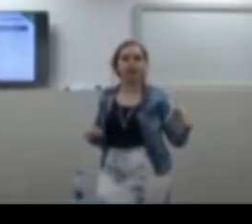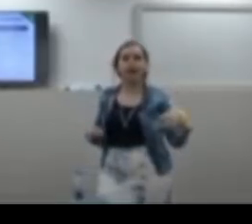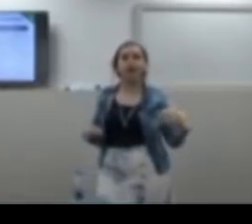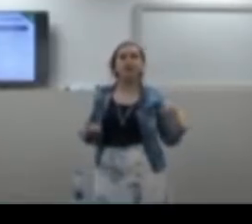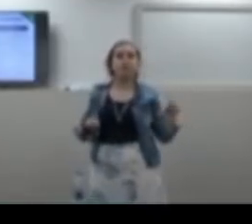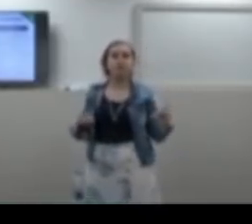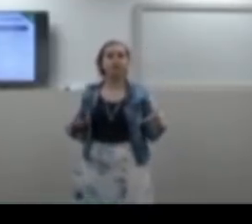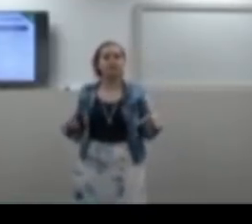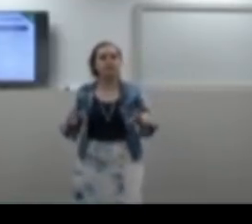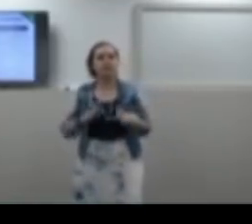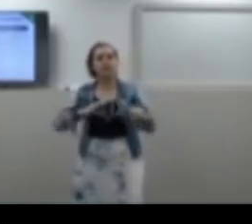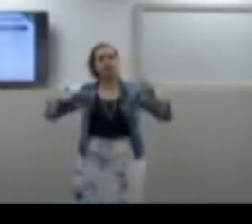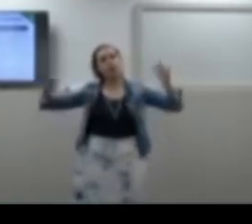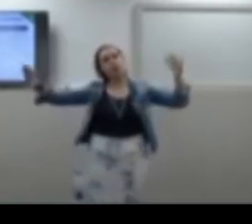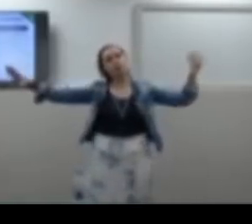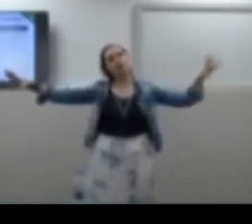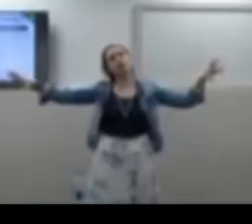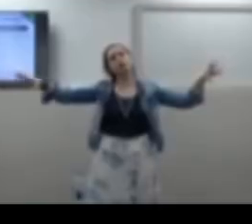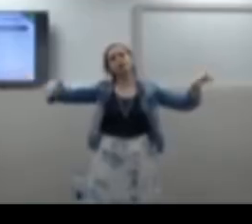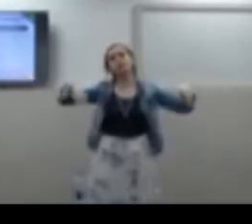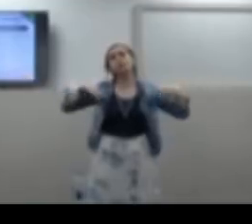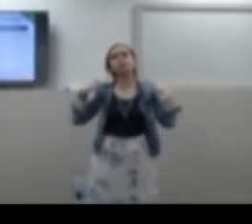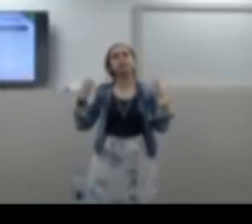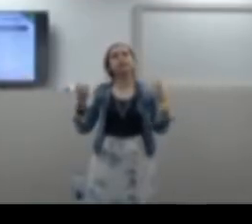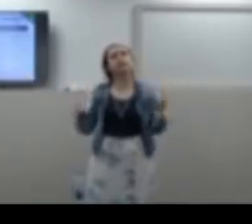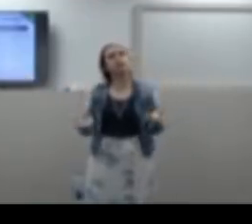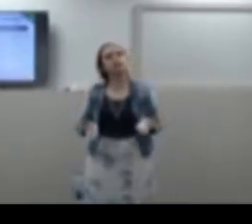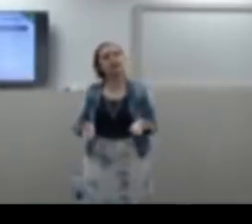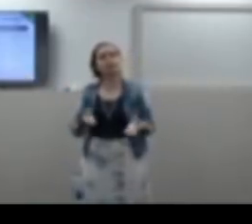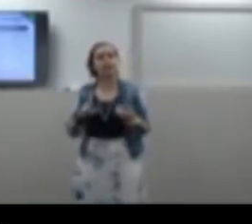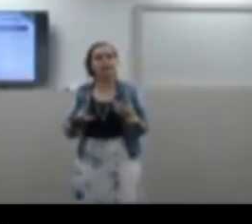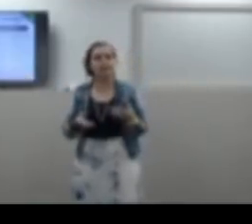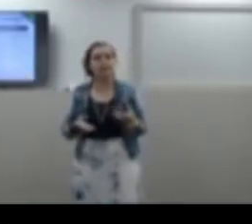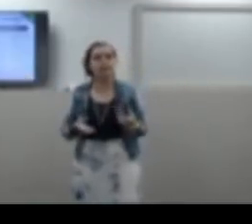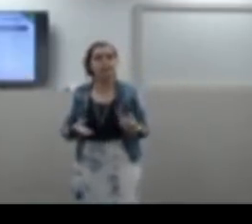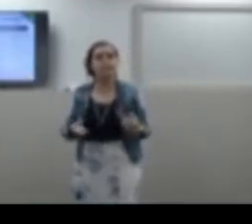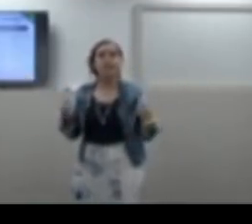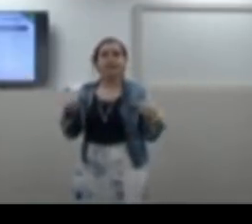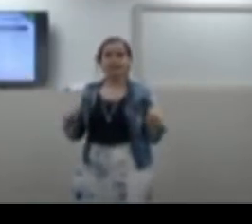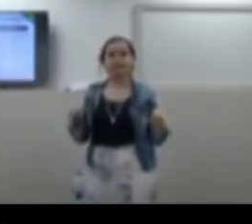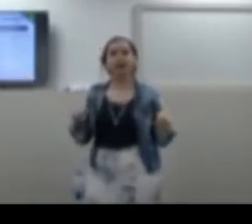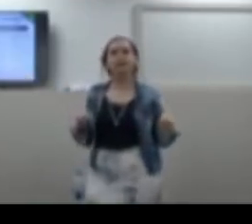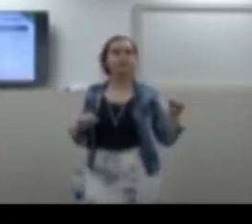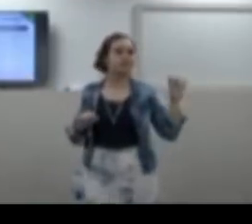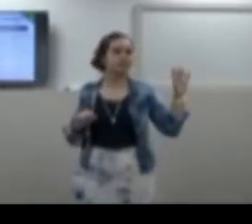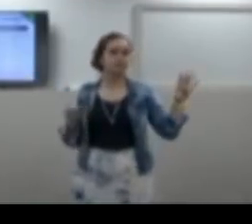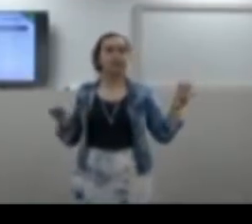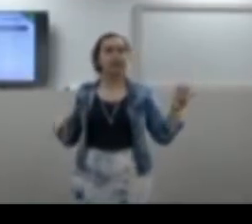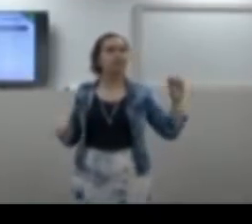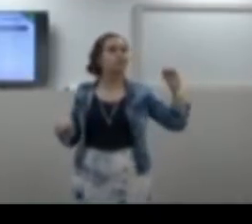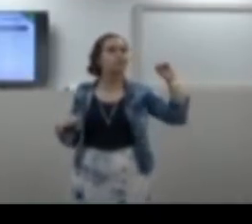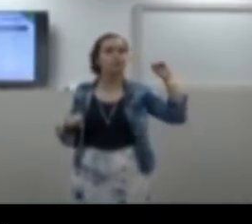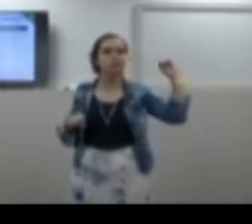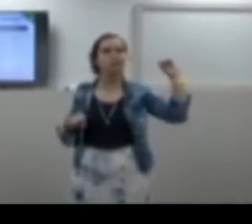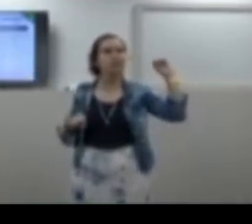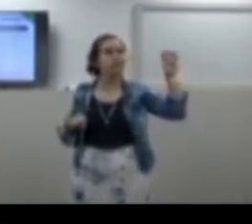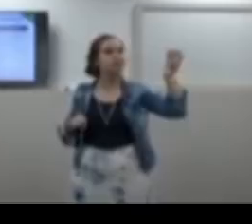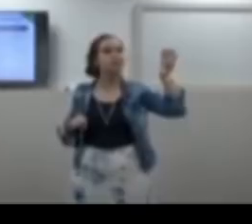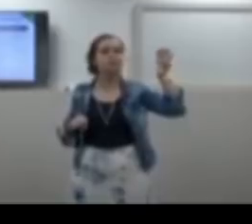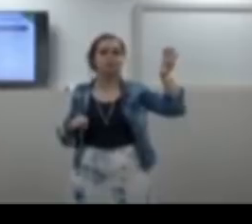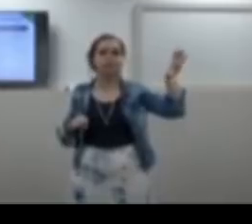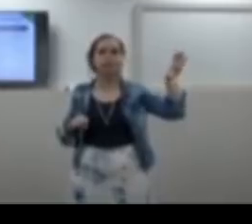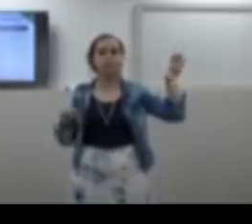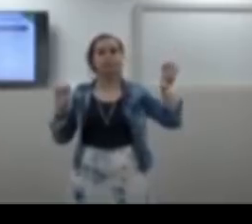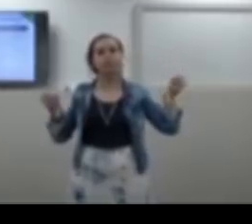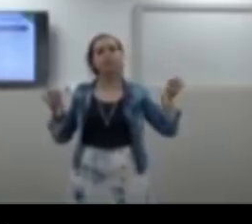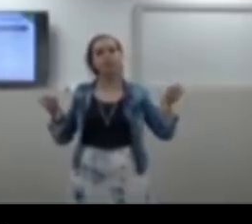encontra hoje a araucária, muitas vezes uma longe da outra, elas não conseguem nem ter contato para reproduzir. E as árvores, as araucárias, a gente encontra